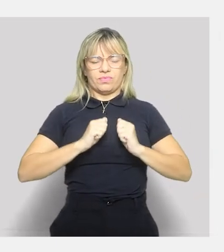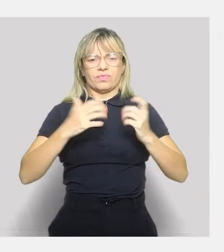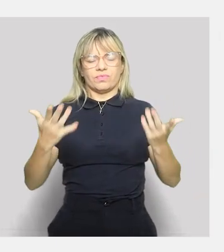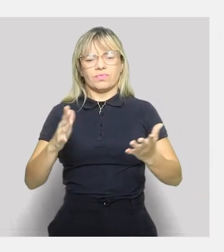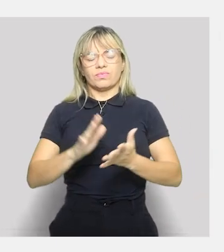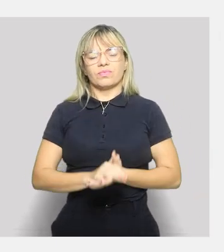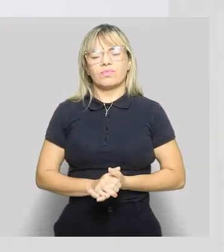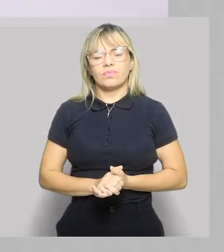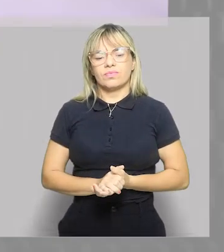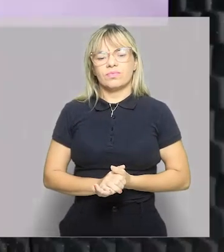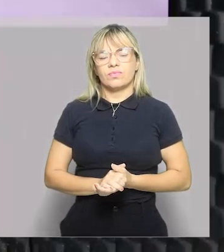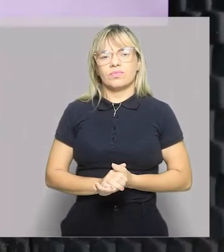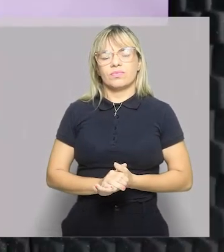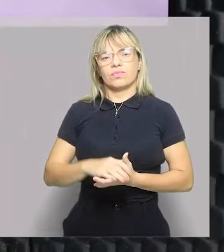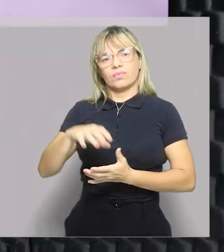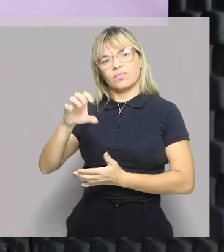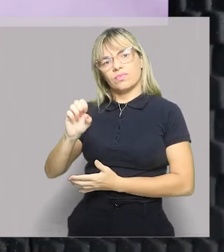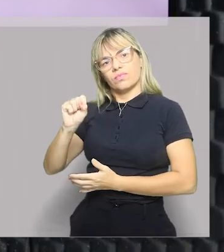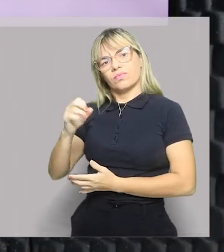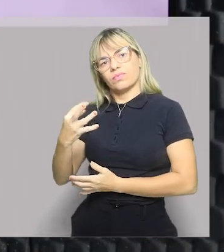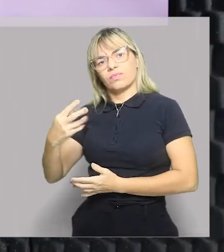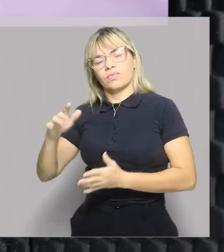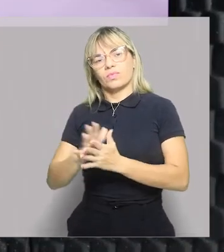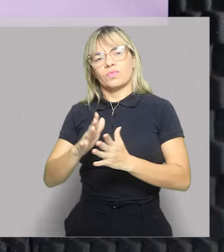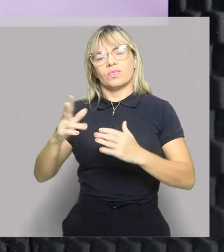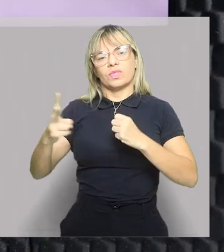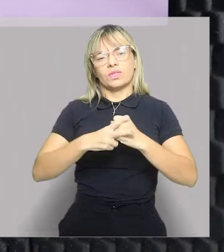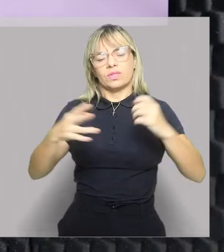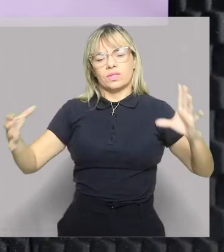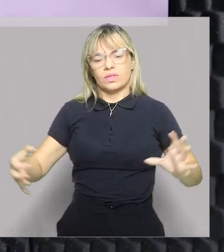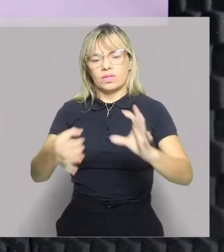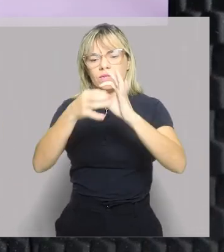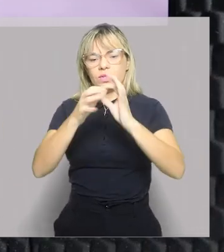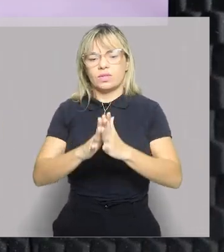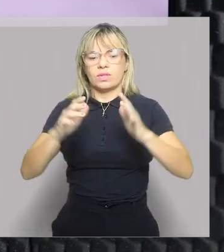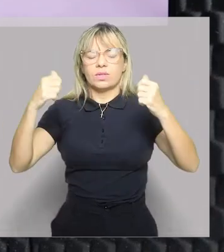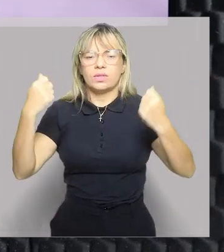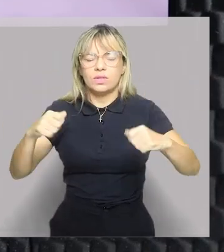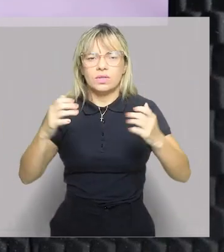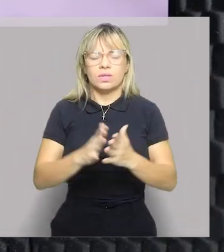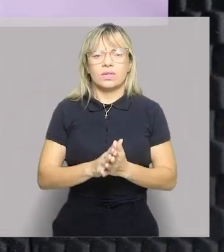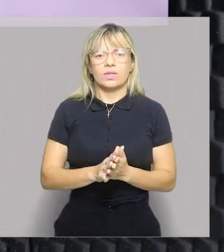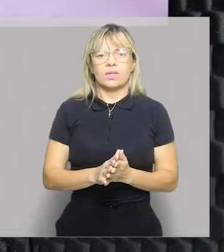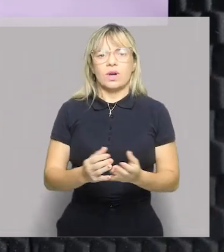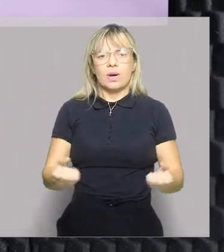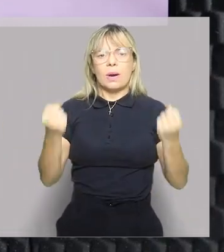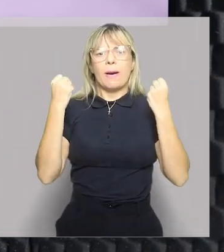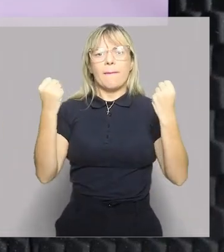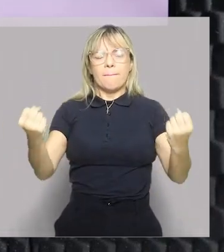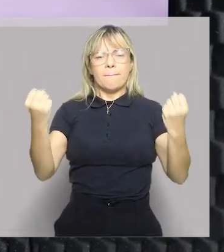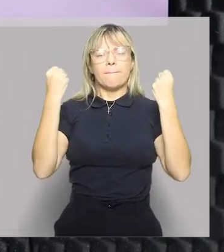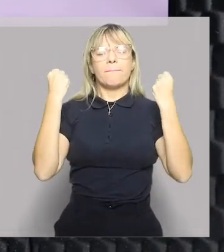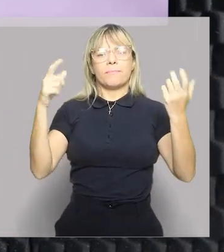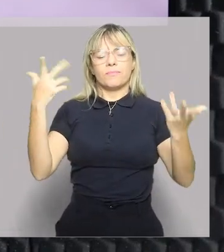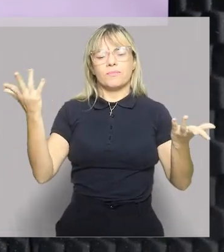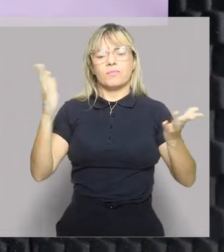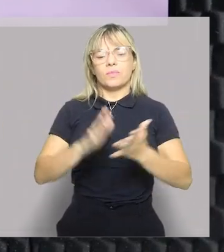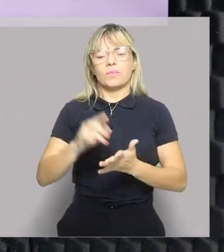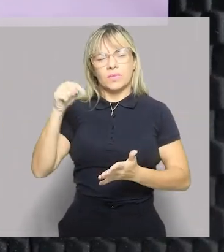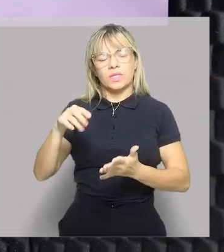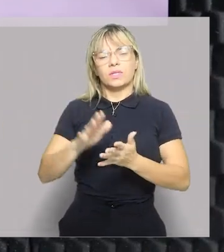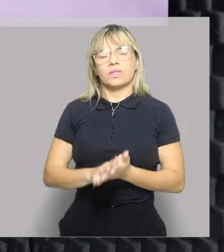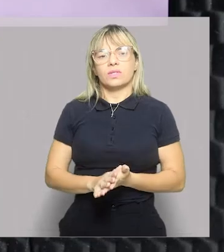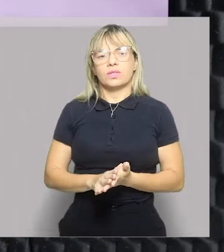verbo estar, verbo de ligação. E preciso de exercício. Quem precisa, precisa de algo. Nós estamos diante de um